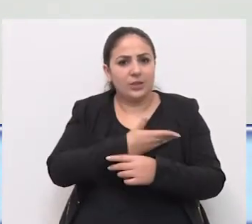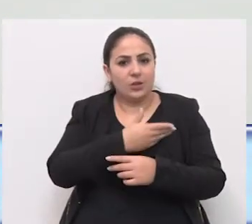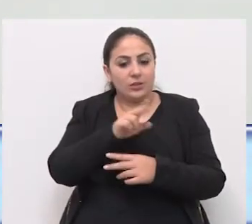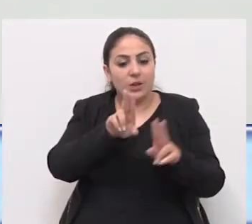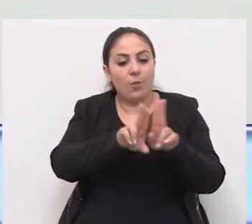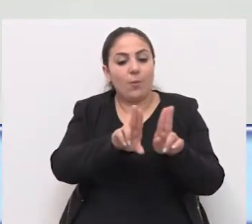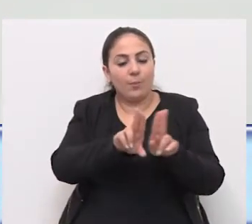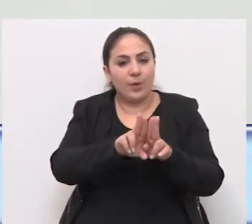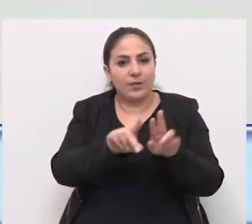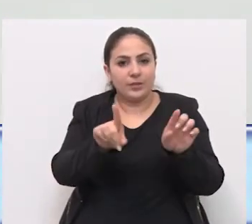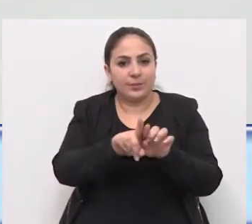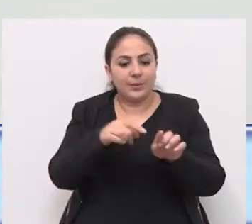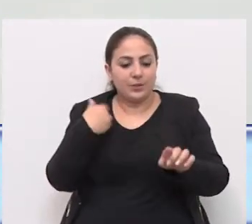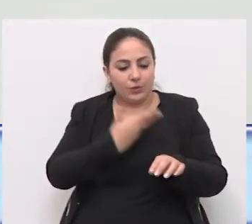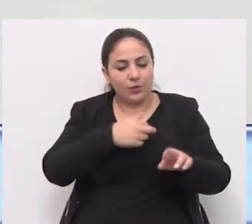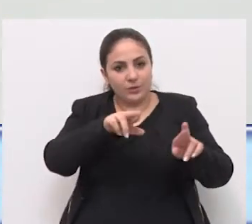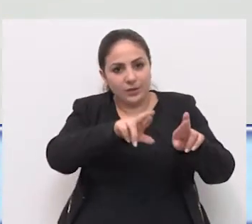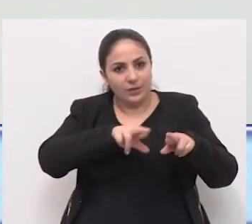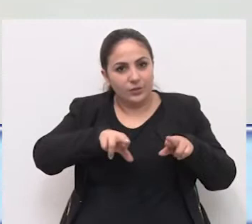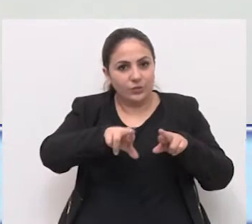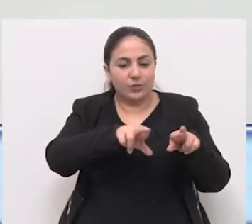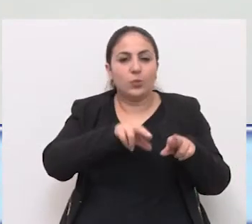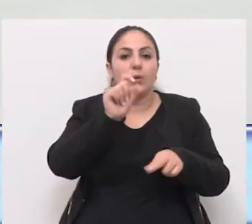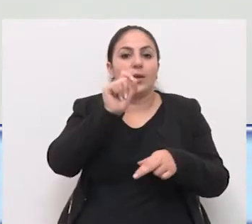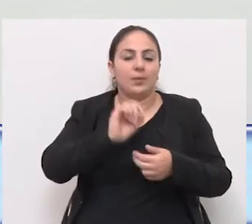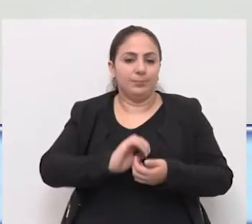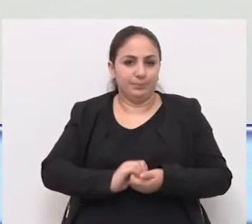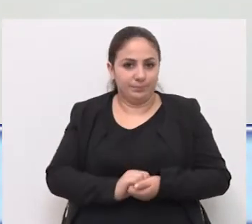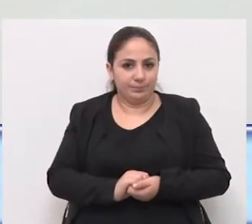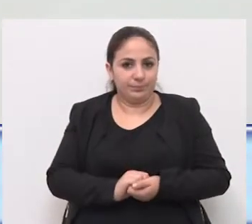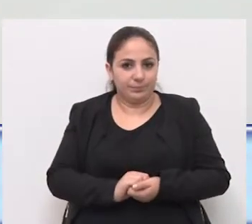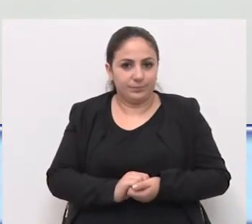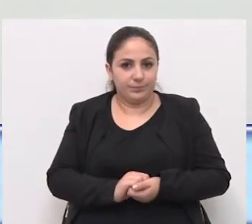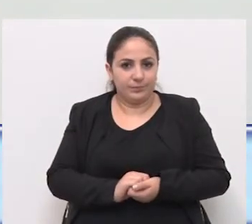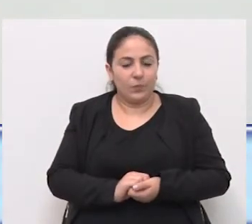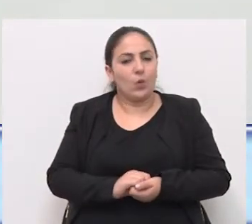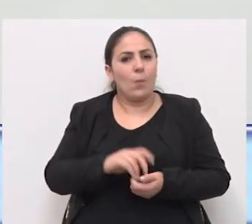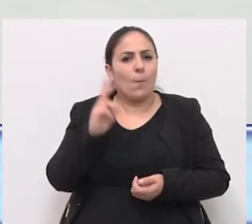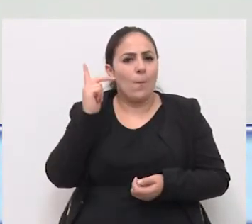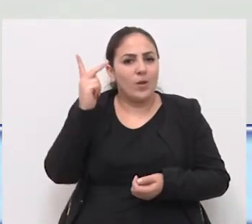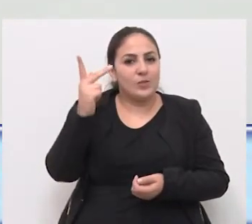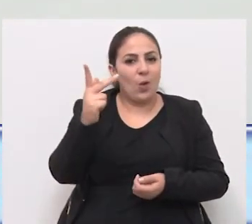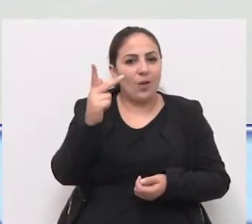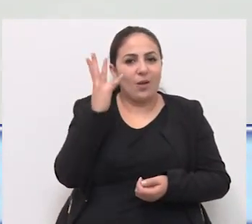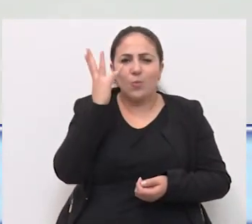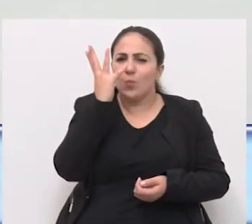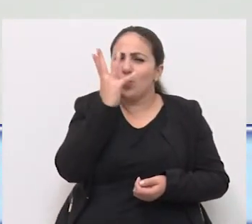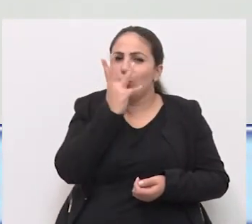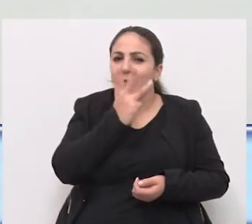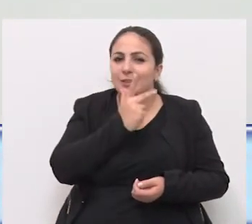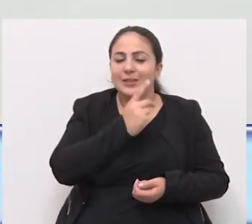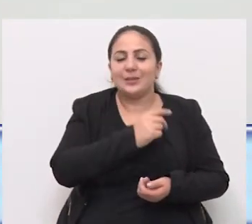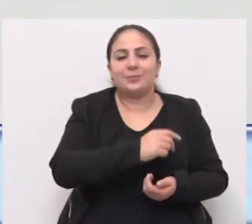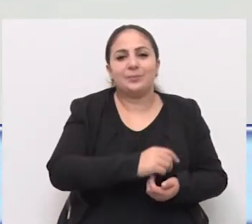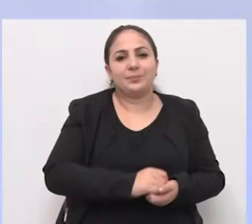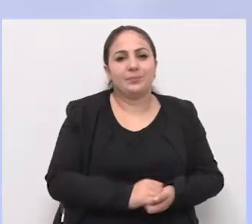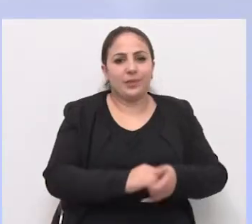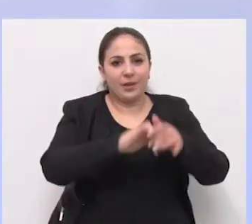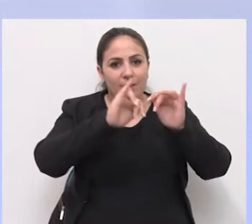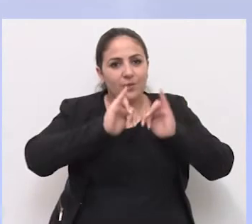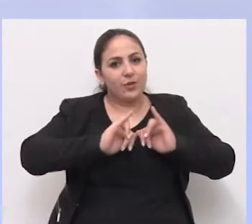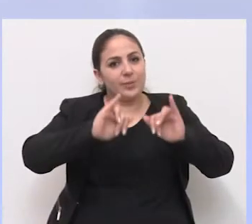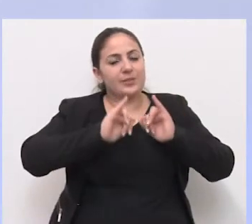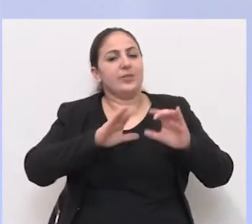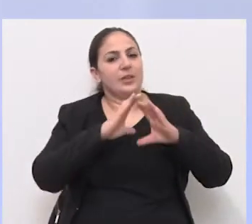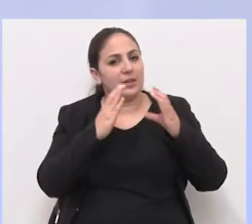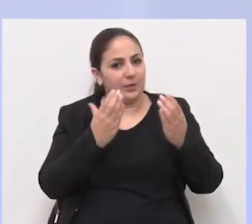fizeram da nossa UPF e da nossa região uma história bonita.